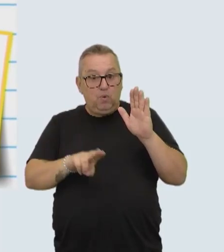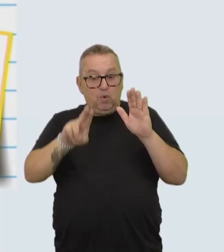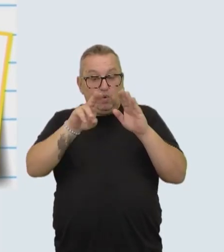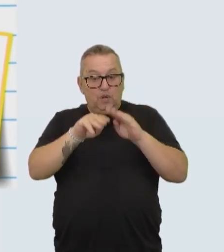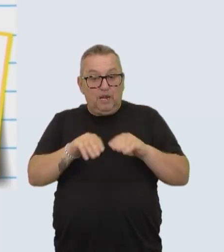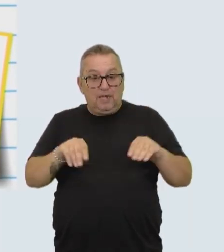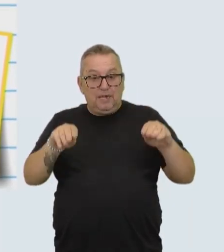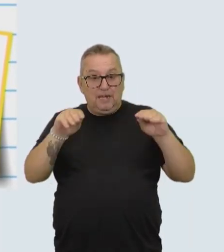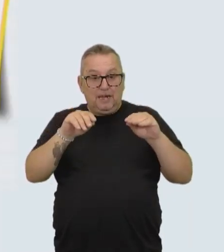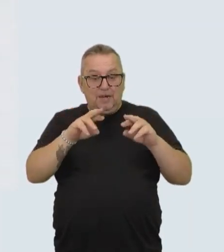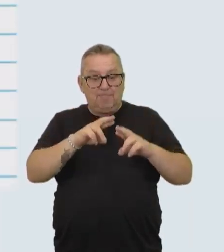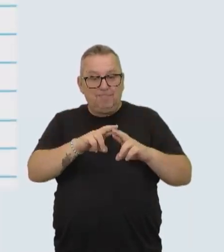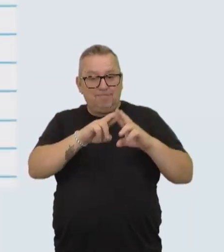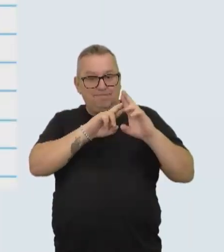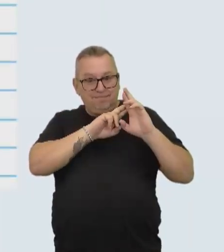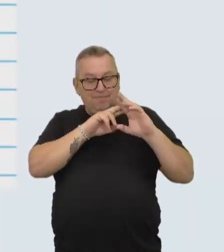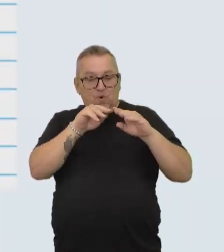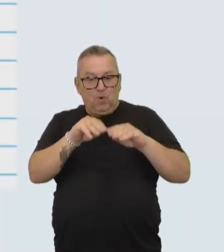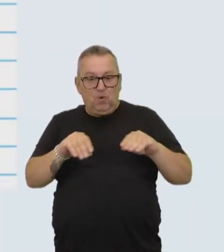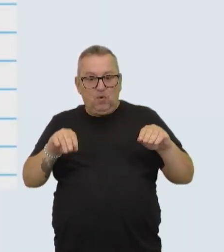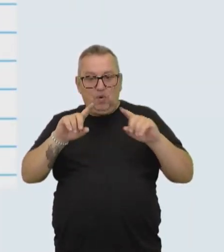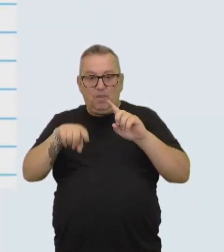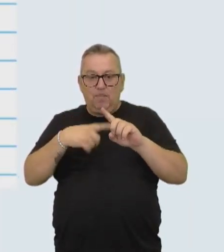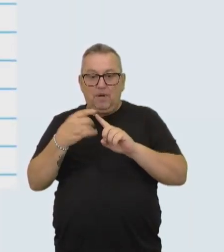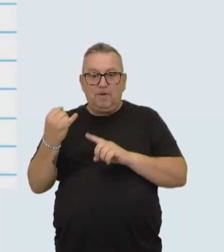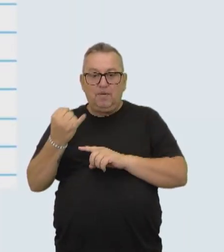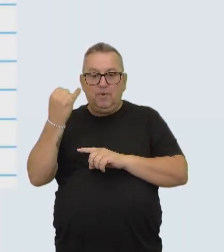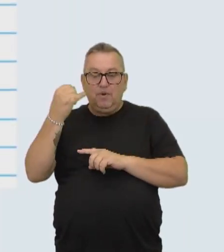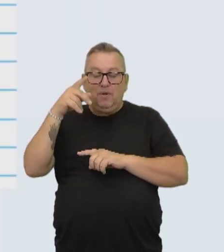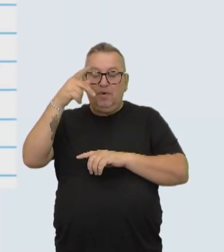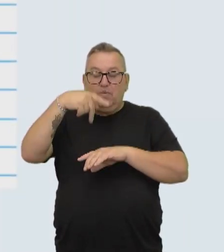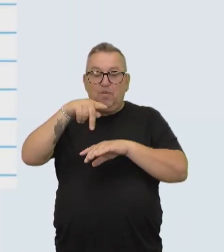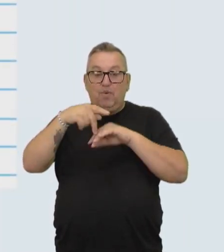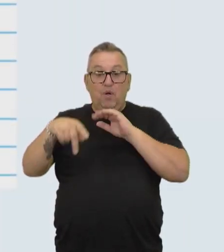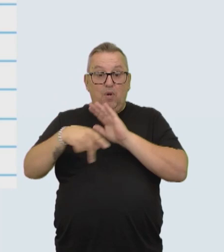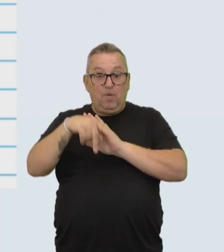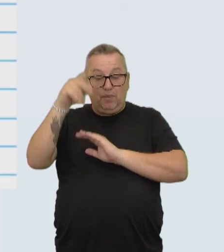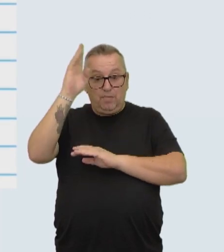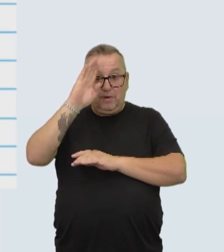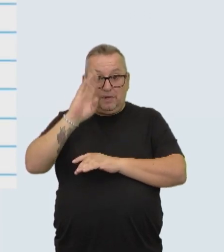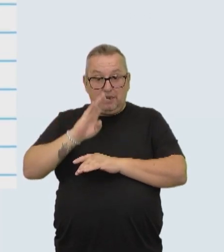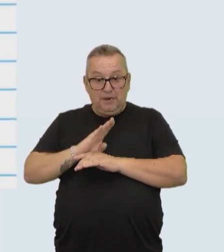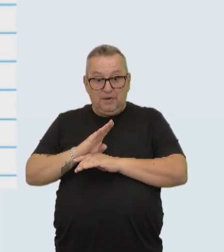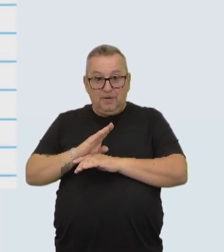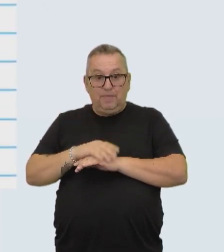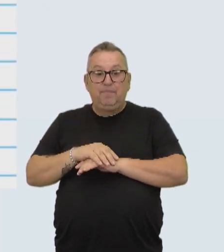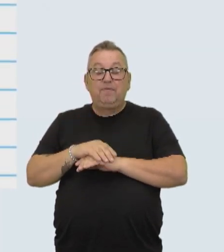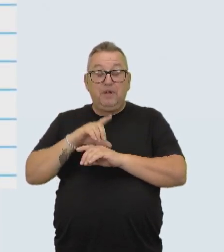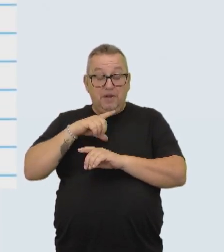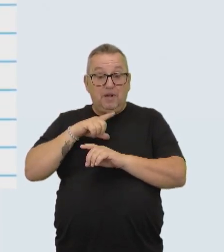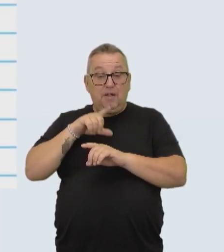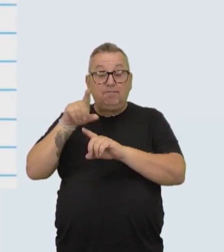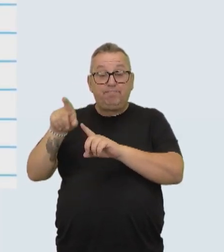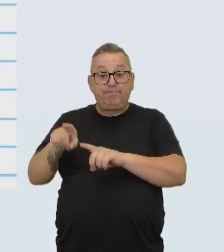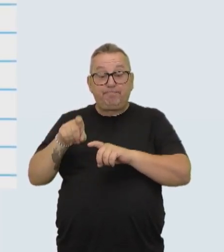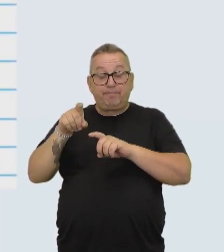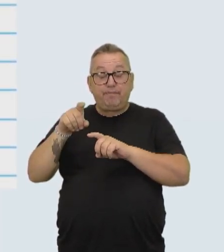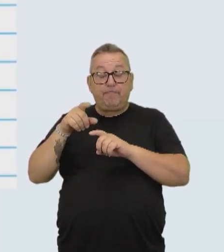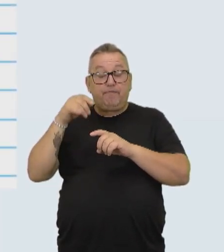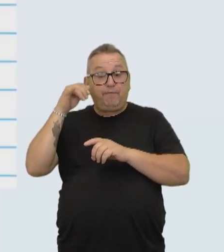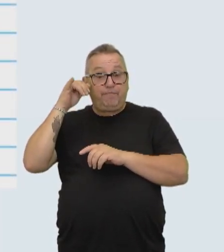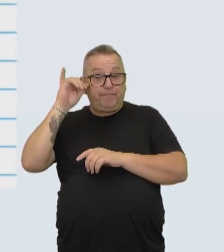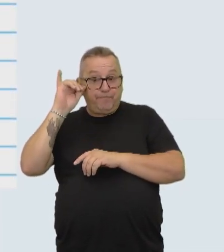terras. O papel do solo é ainda mais relevante em um país como o nosso, com grande vocação para a agropecuária. Conhecer o solo